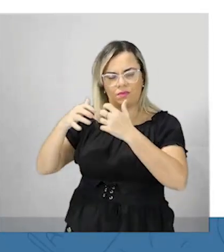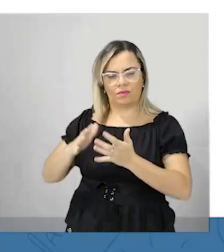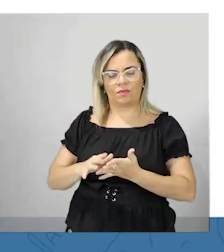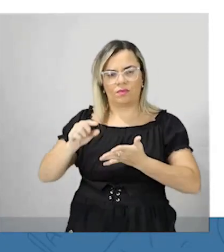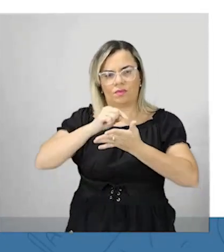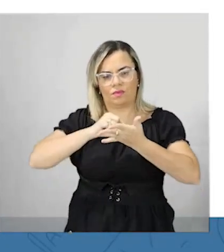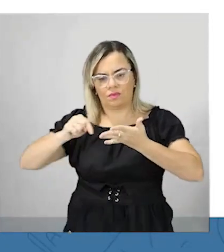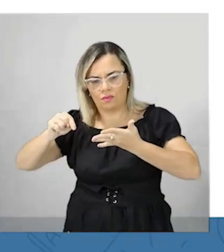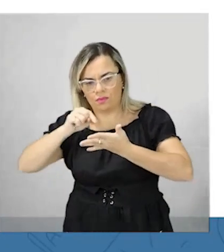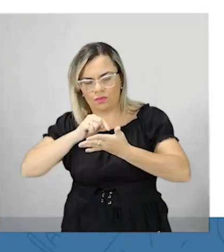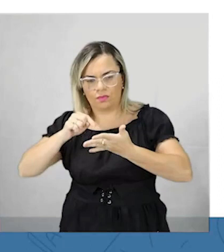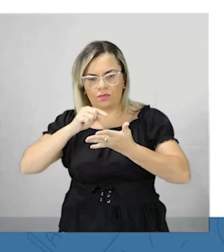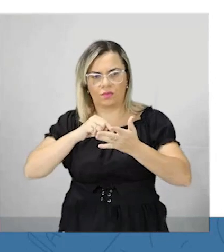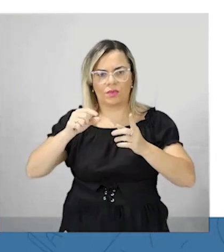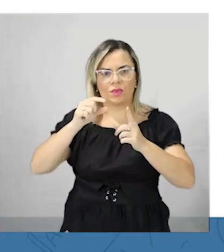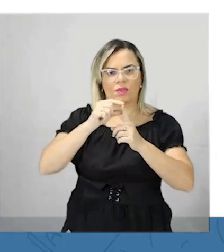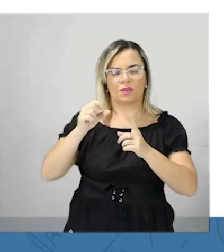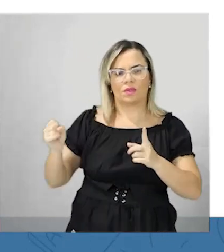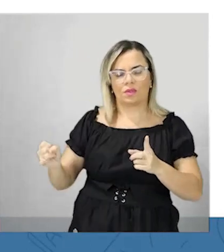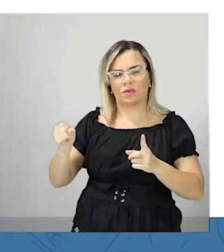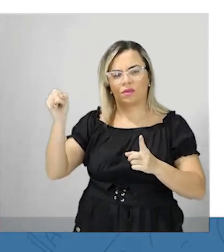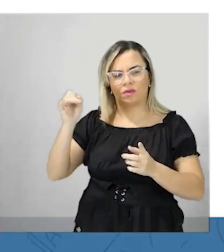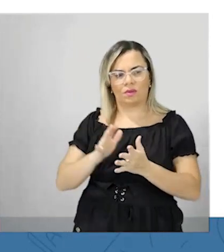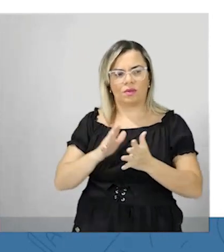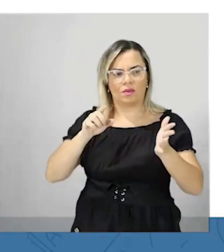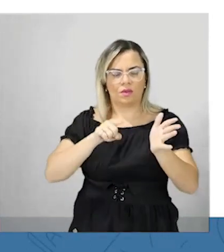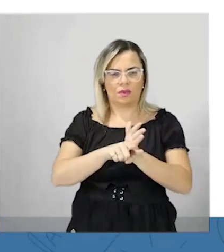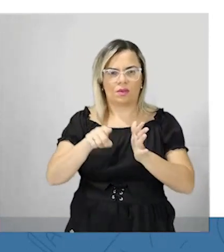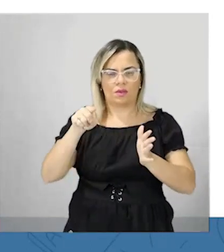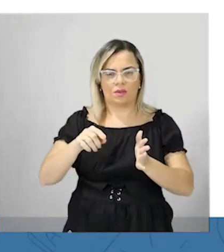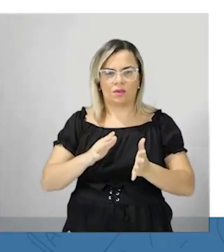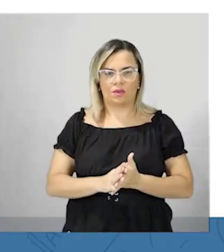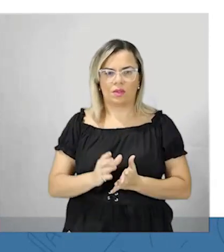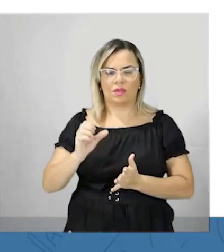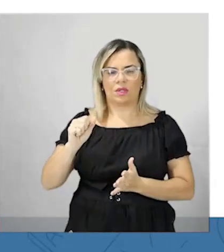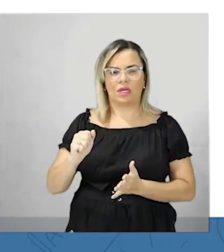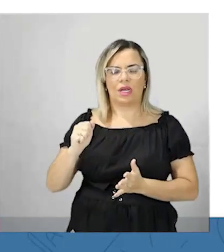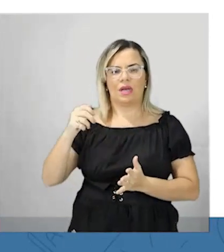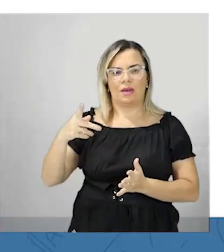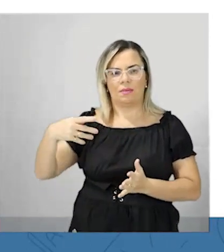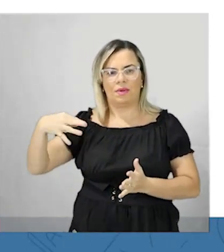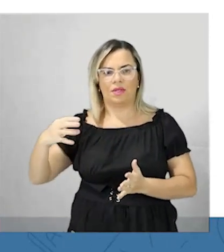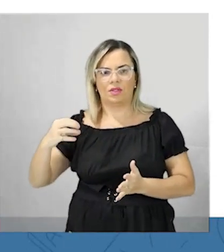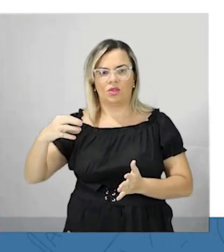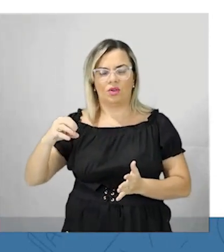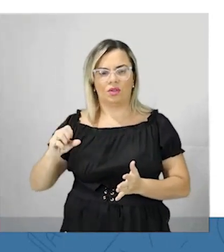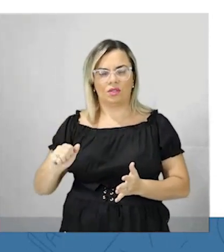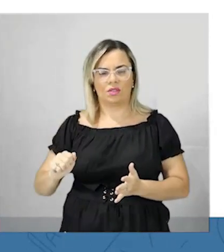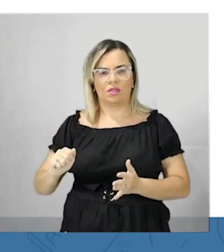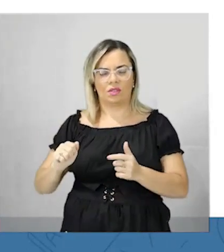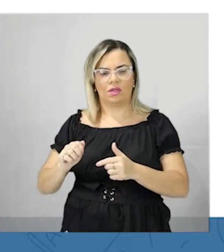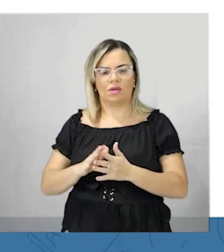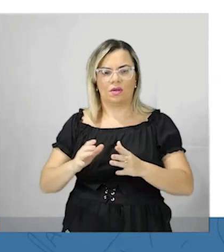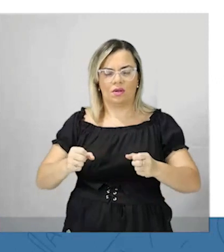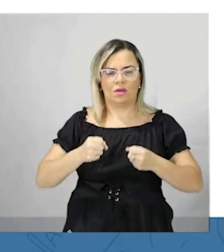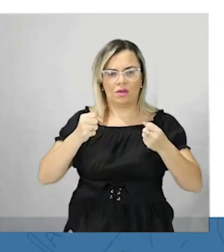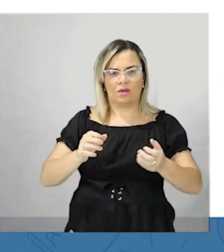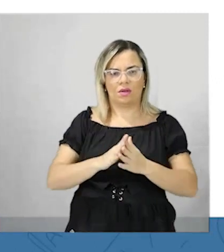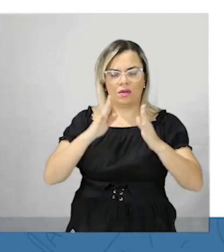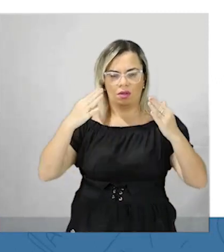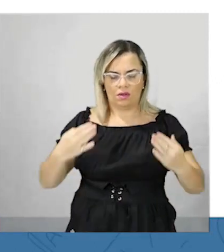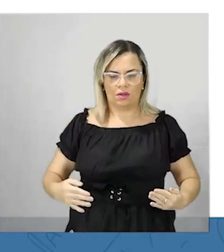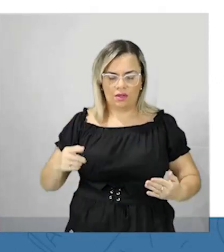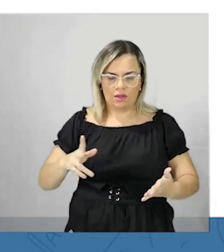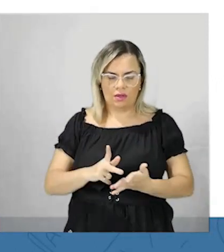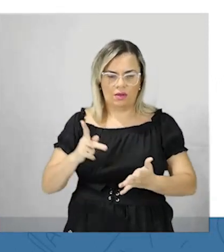os termos mais importantes. É uma questão capciosa, como a gente diz, né? Porque você poderia rapidamente analisar, isso aqui